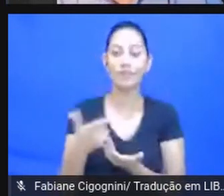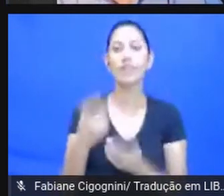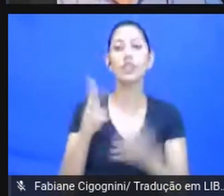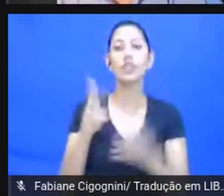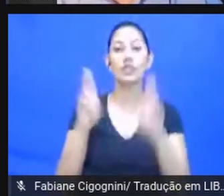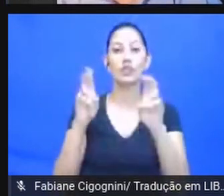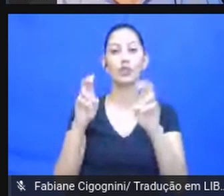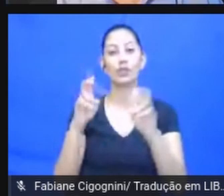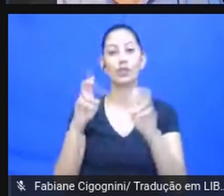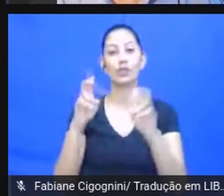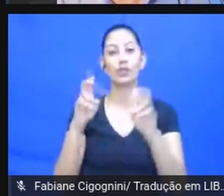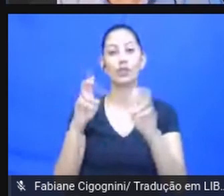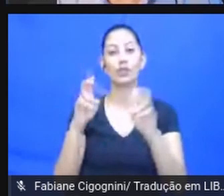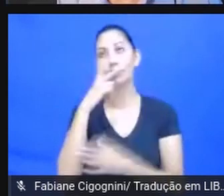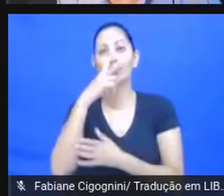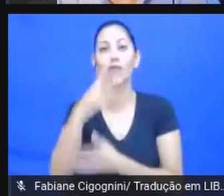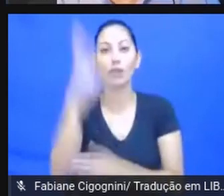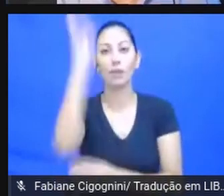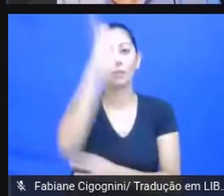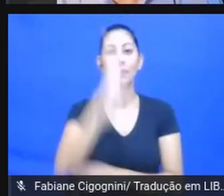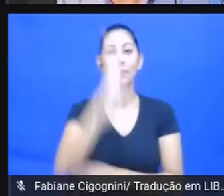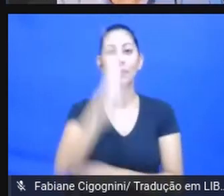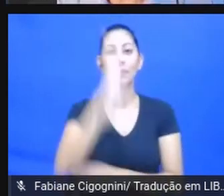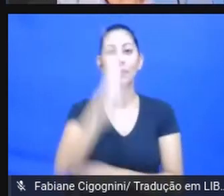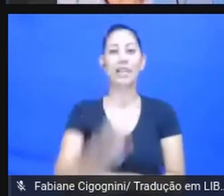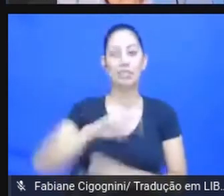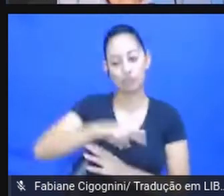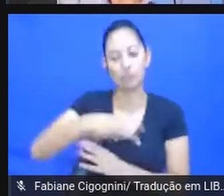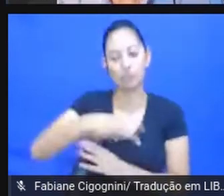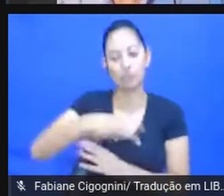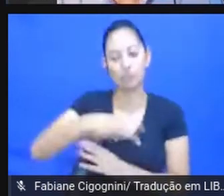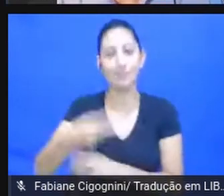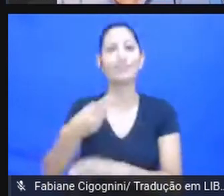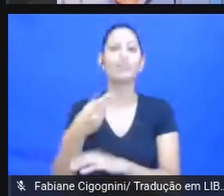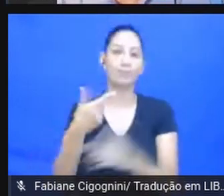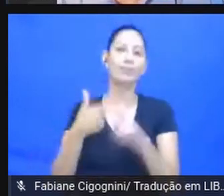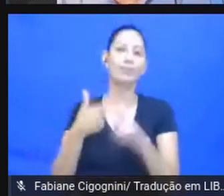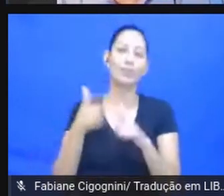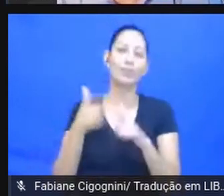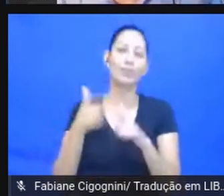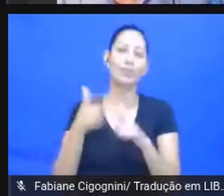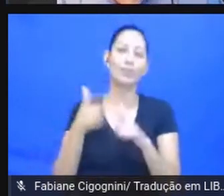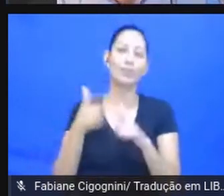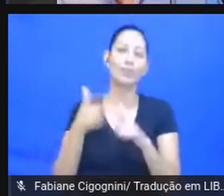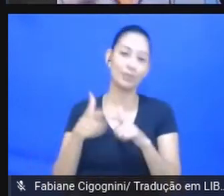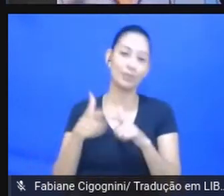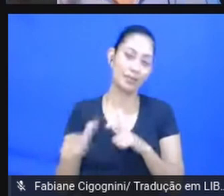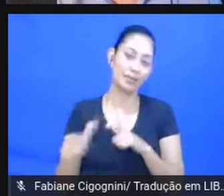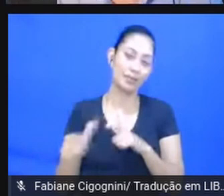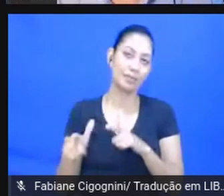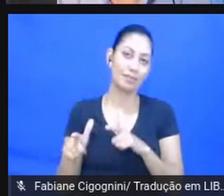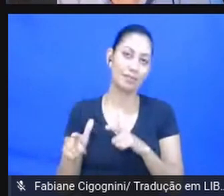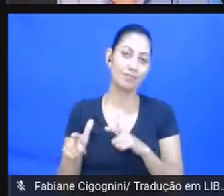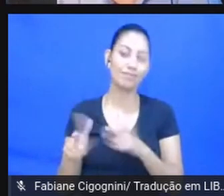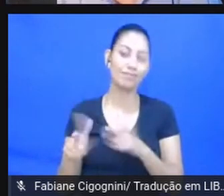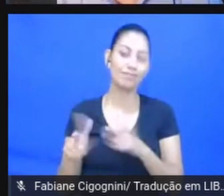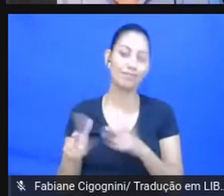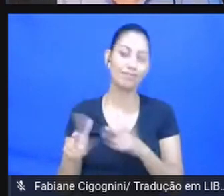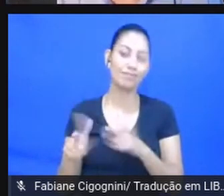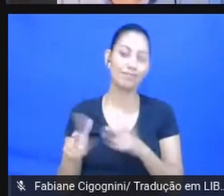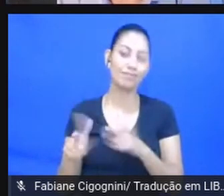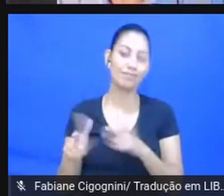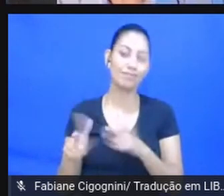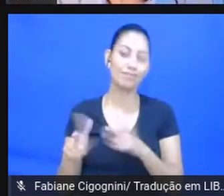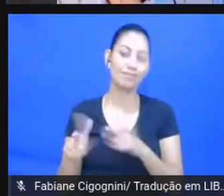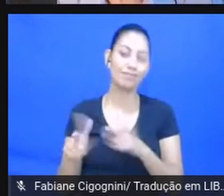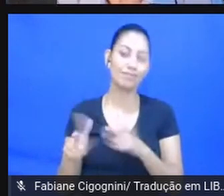desigualdade brutal do Brasil se reproduz assim nos problemas. Tem pessoas que têm acesso, tem pessoas que